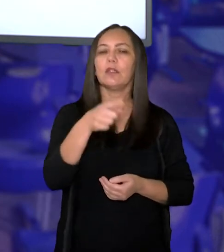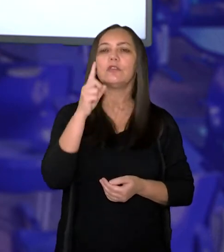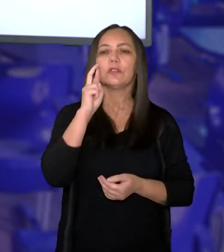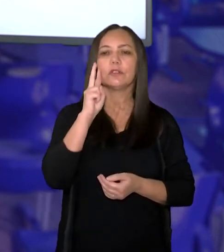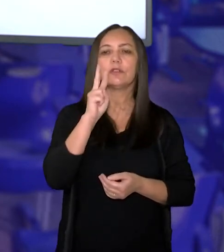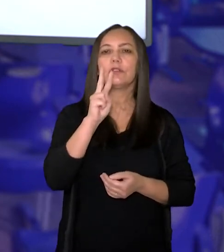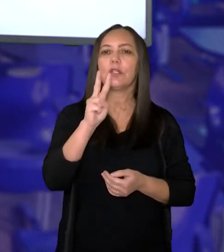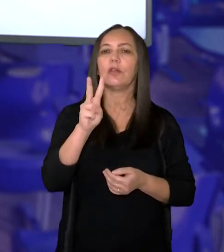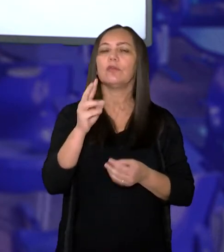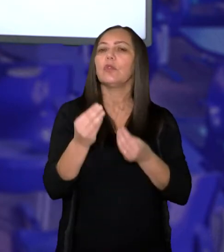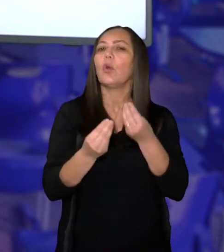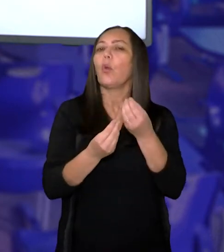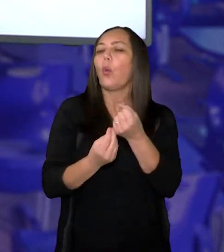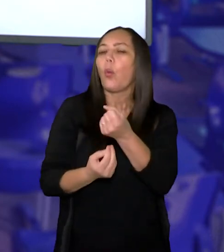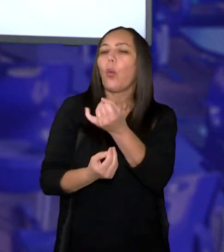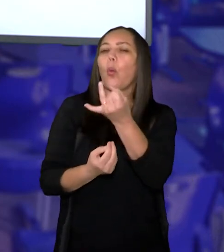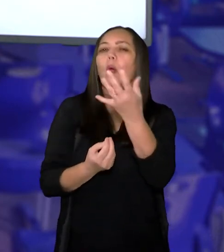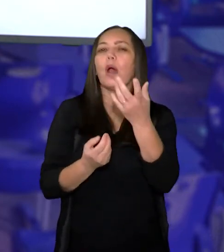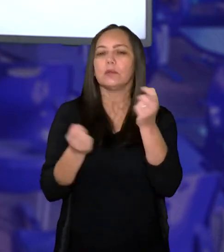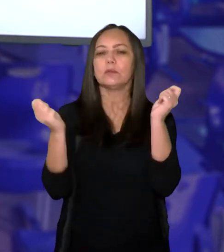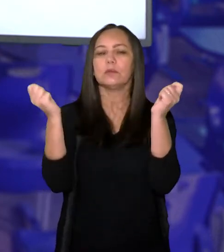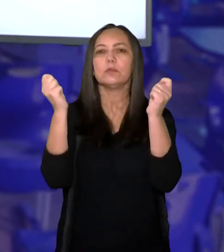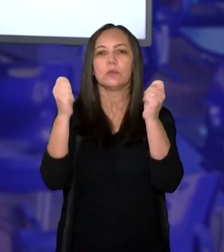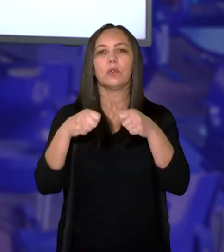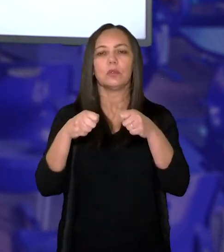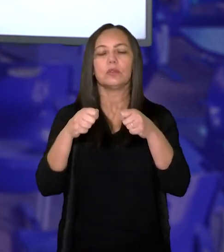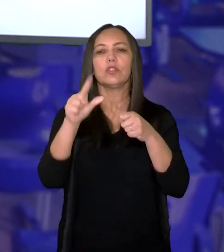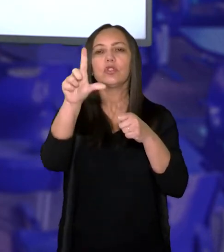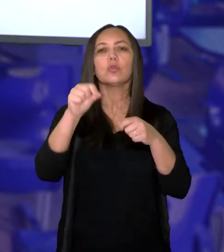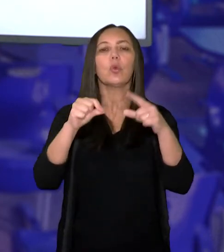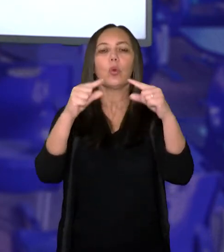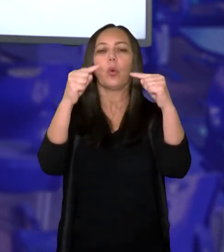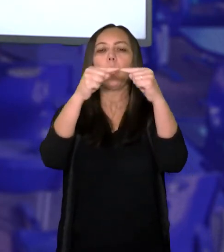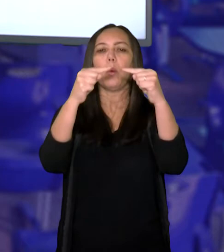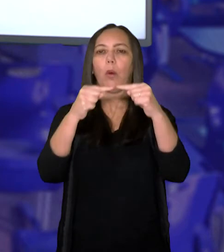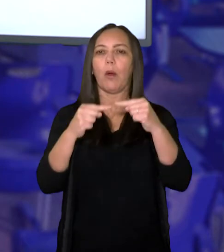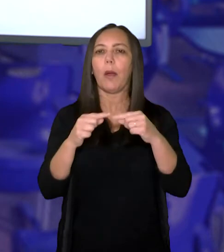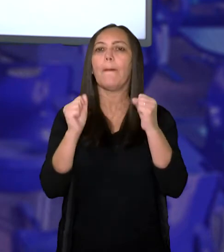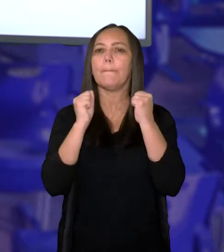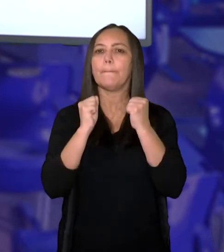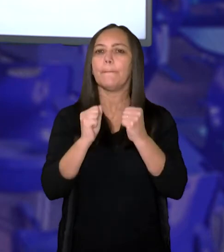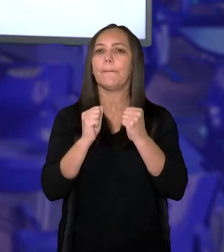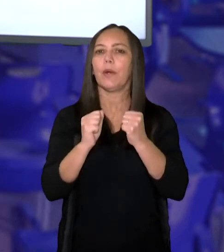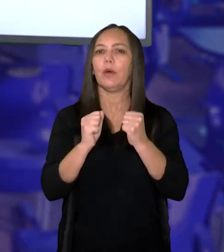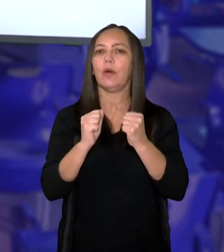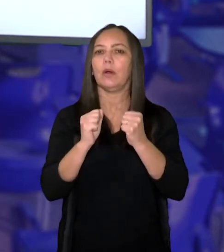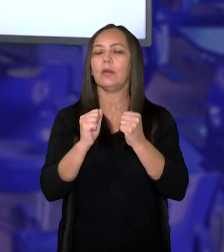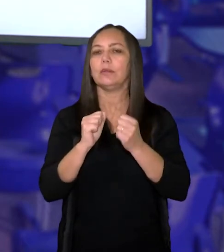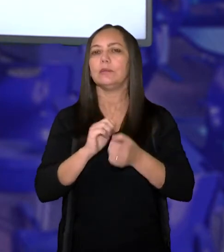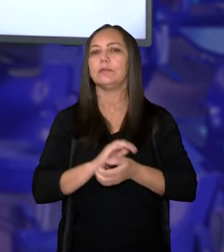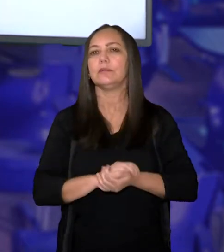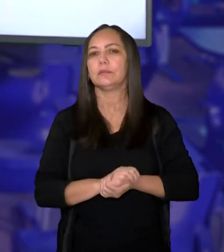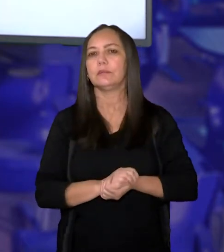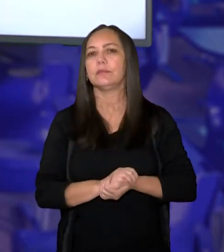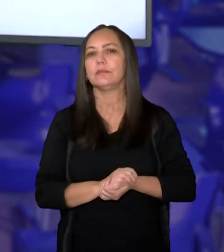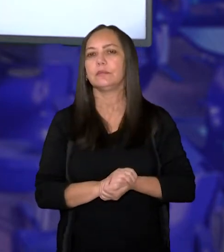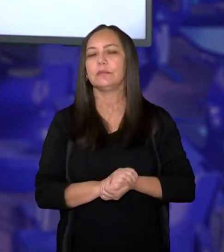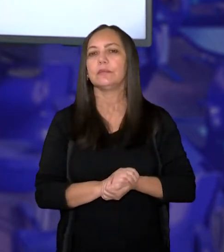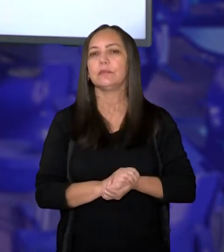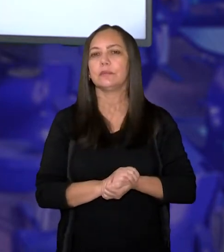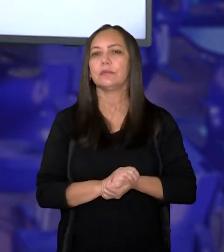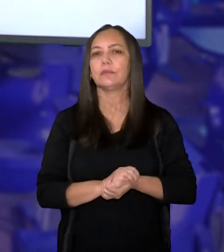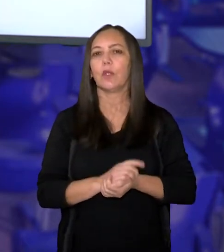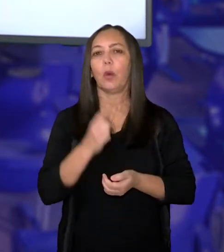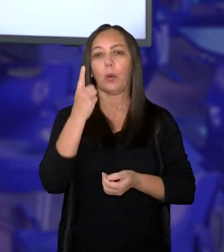o panorama de quantas possibilidades e combinações são